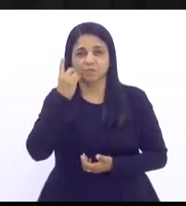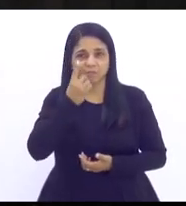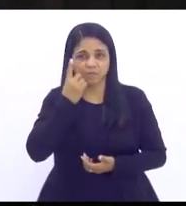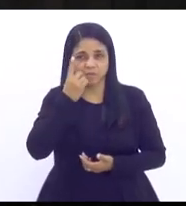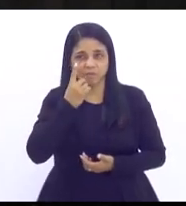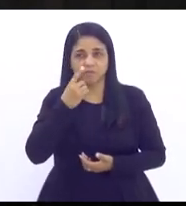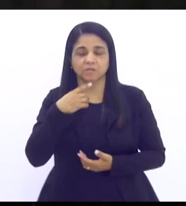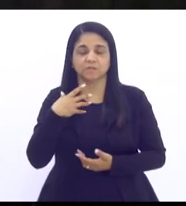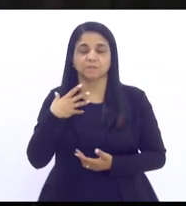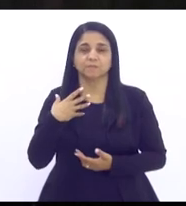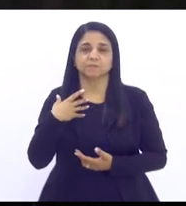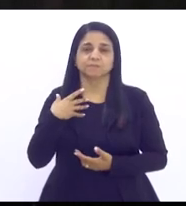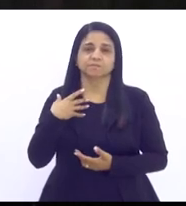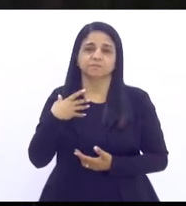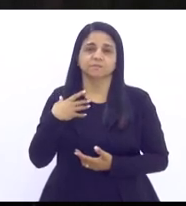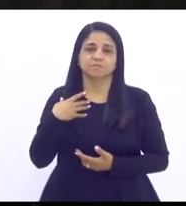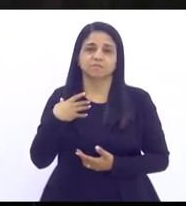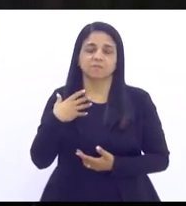queria dar uma palavrinha